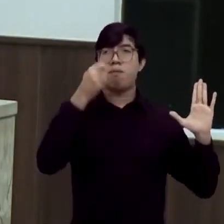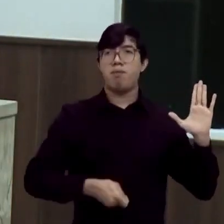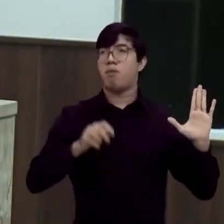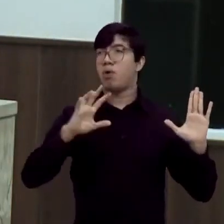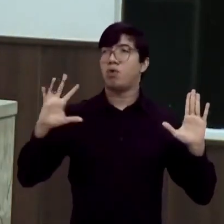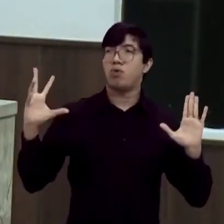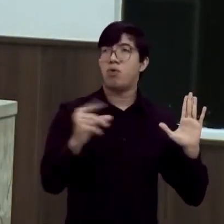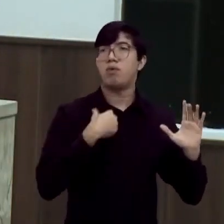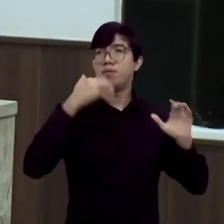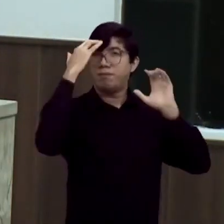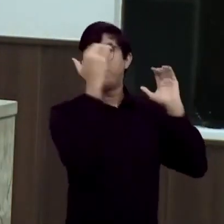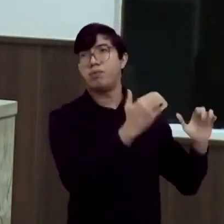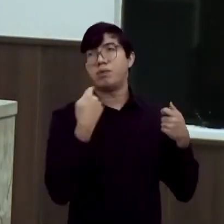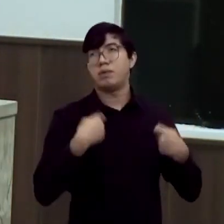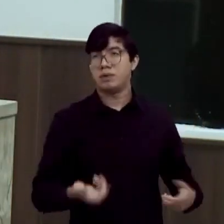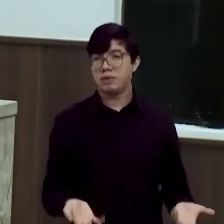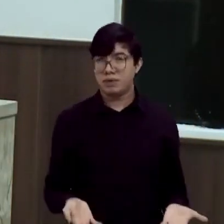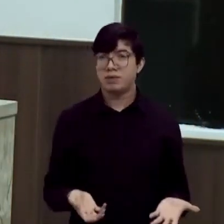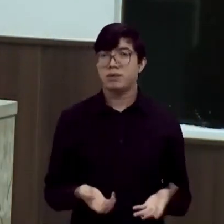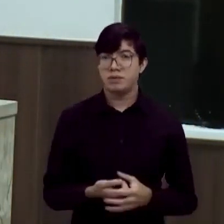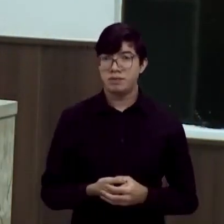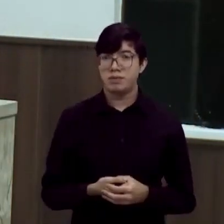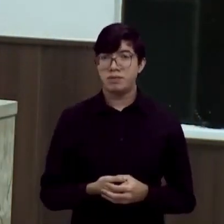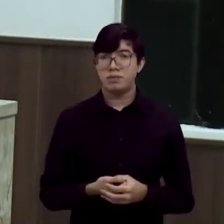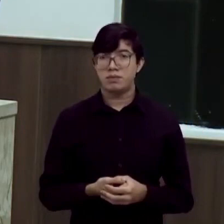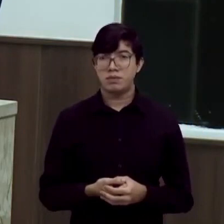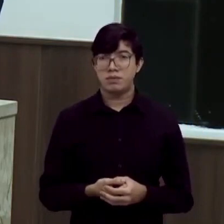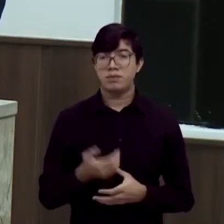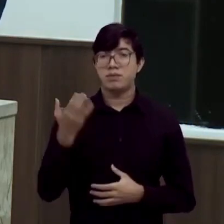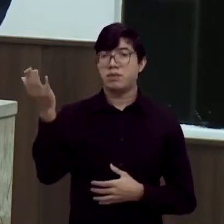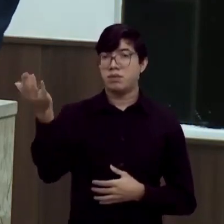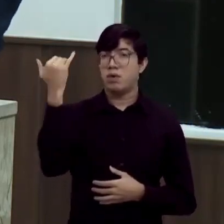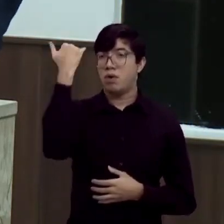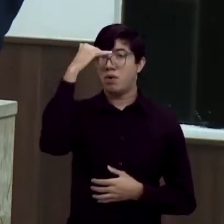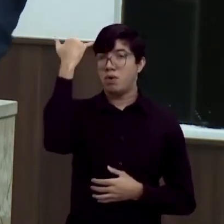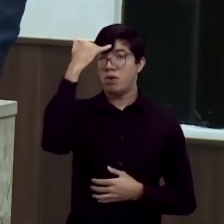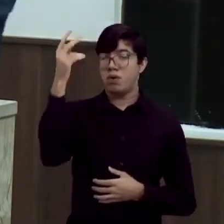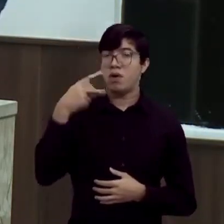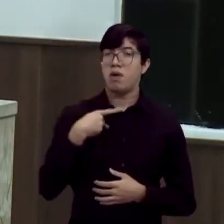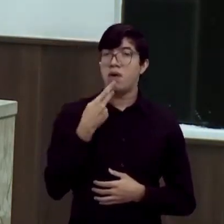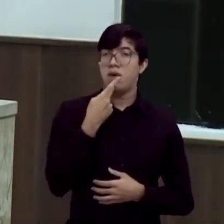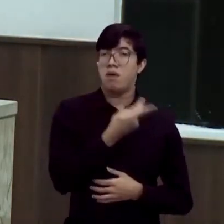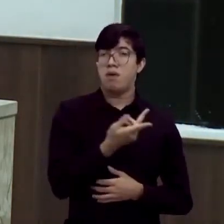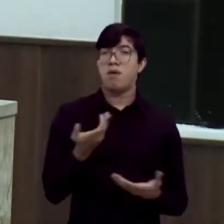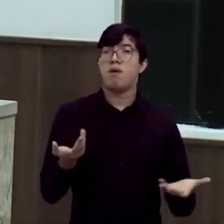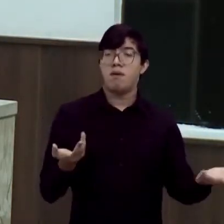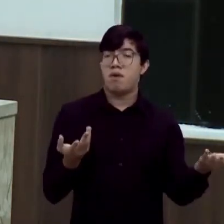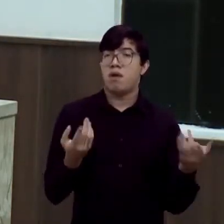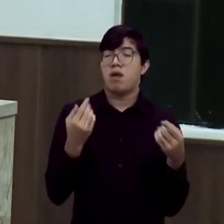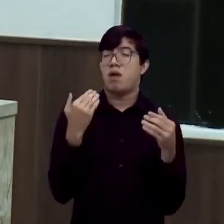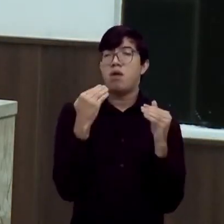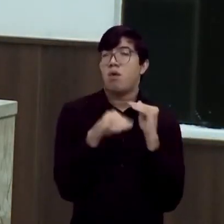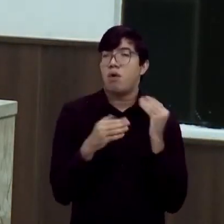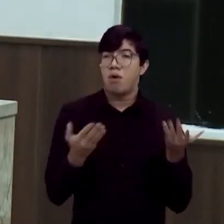lá é o contrário. Lá é o contrário, Jorge Pia. A vereadora Júlio Brito vem dizer que é antiético. Antiético é o que nós demos exemplo do estado do